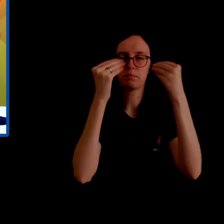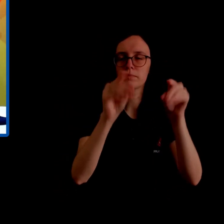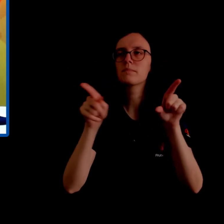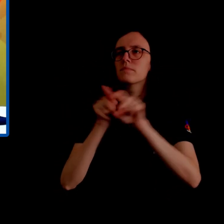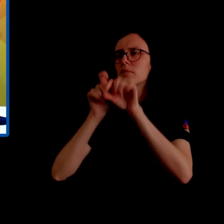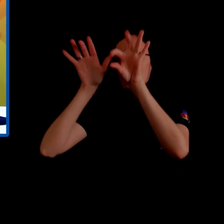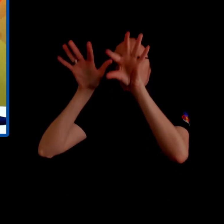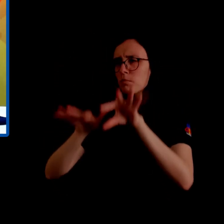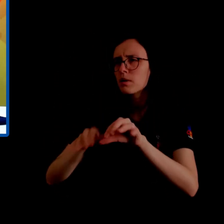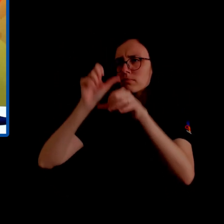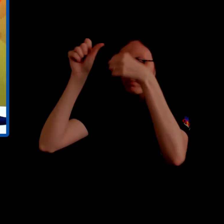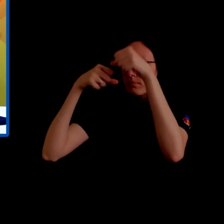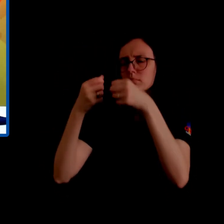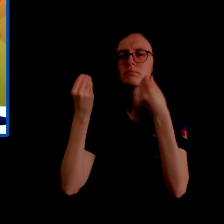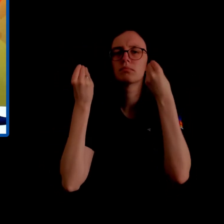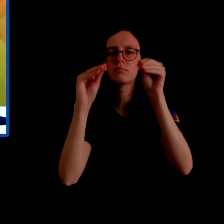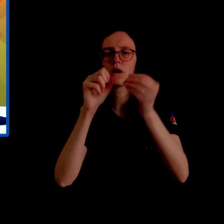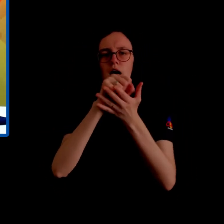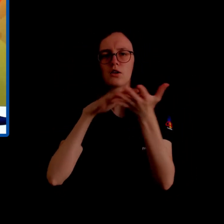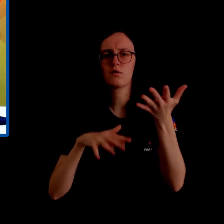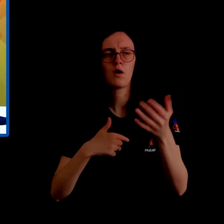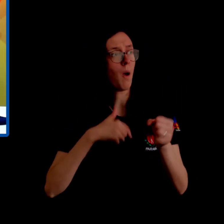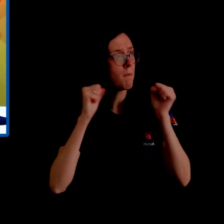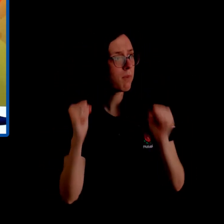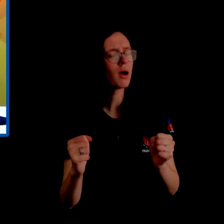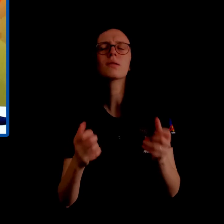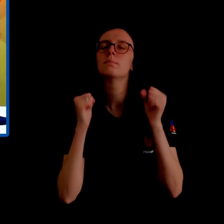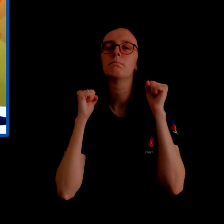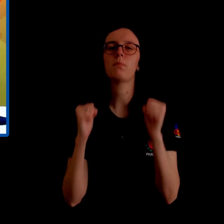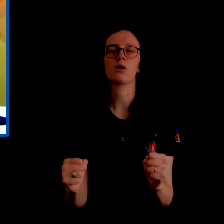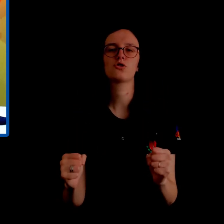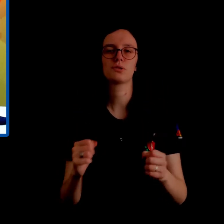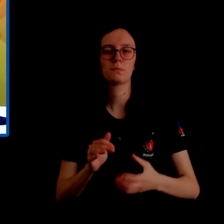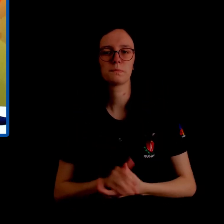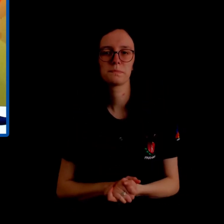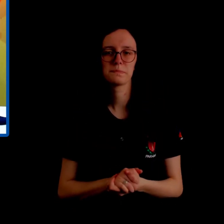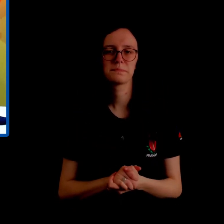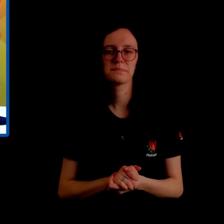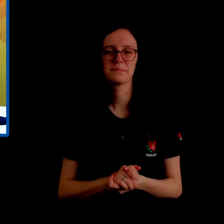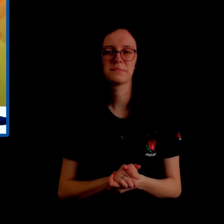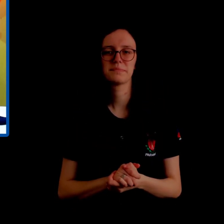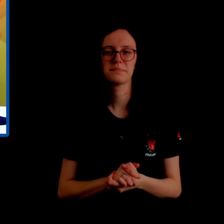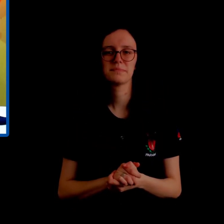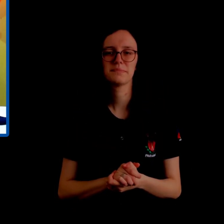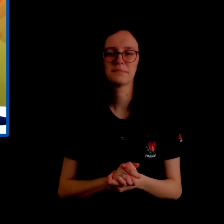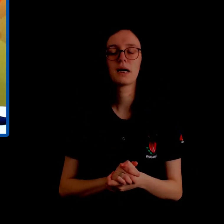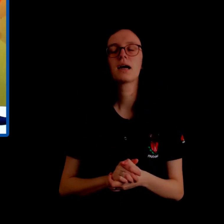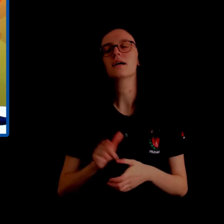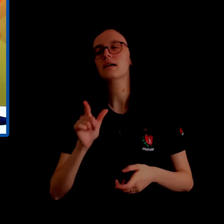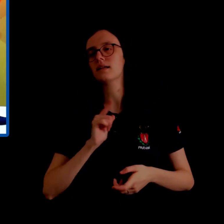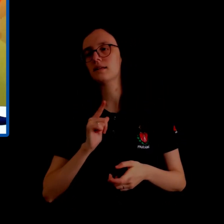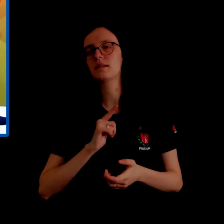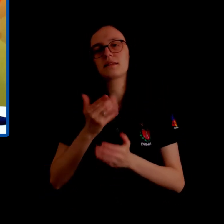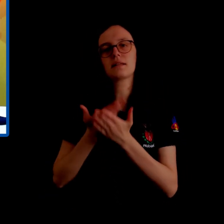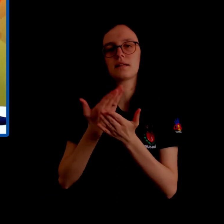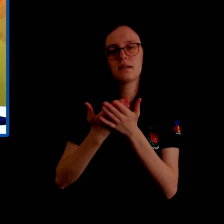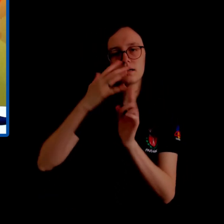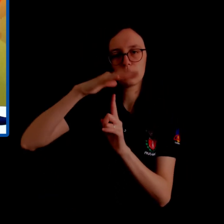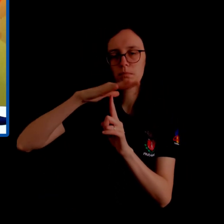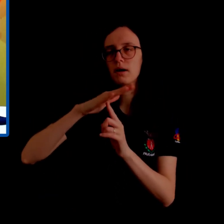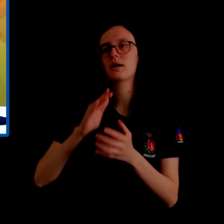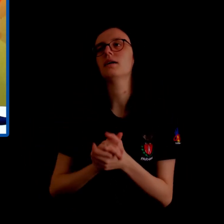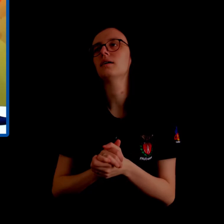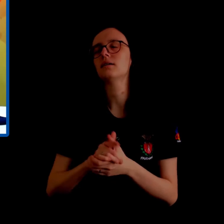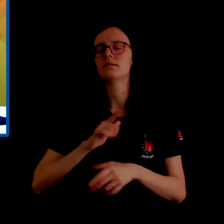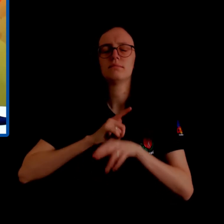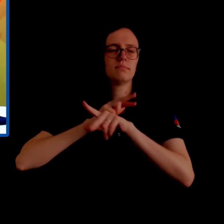os vídeos, né? E ela falou, posso fazer isso? Pode. Então, agora, tem a aula Paraná, teve a aula, tem